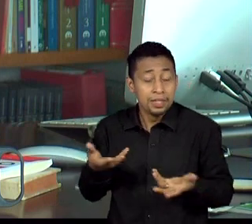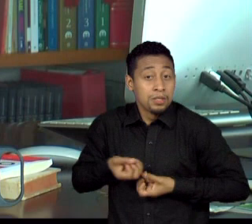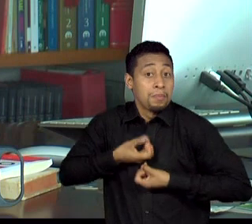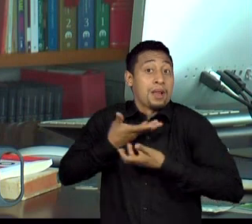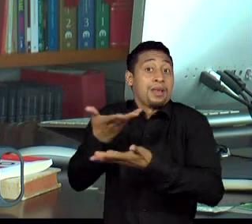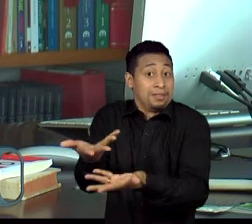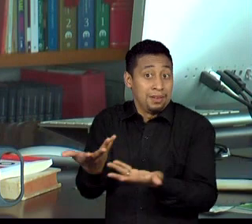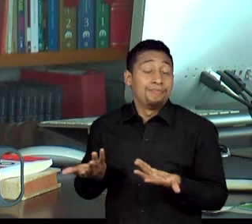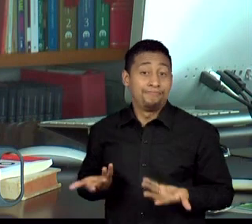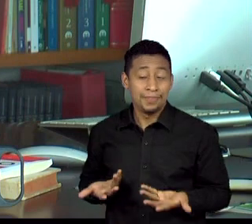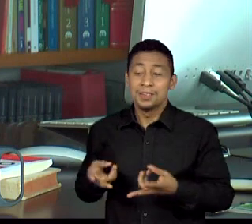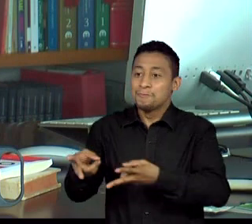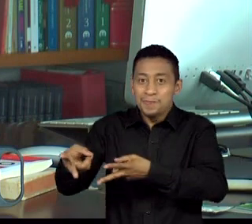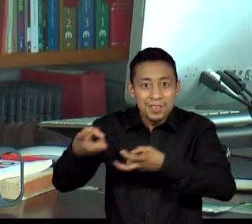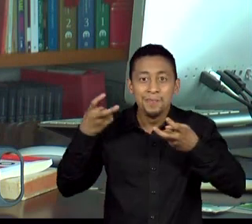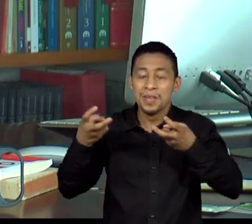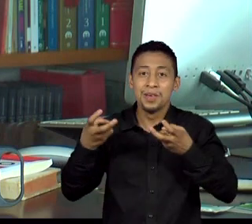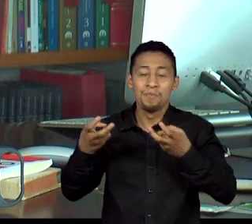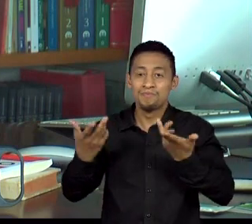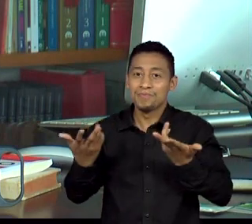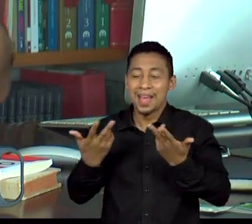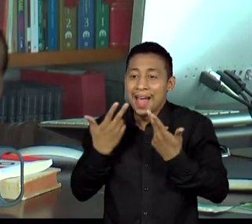tem que servir a um propósito, né, que é comunicar entre um